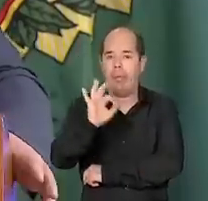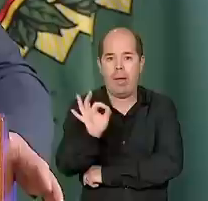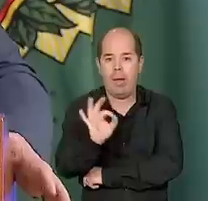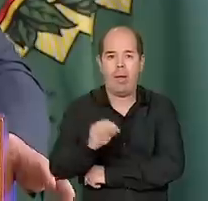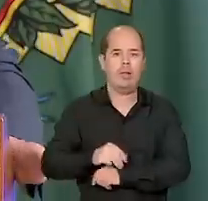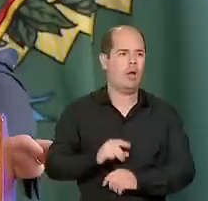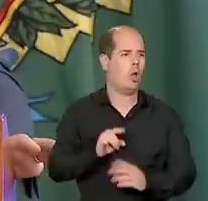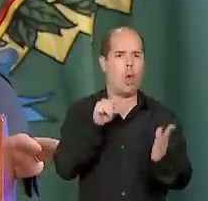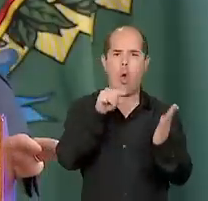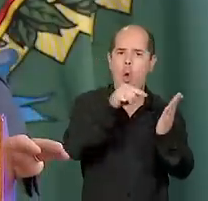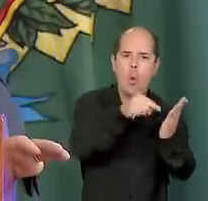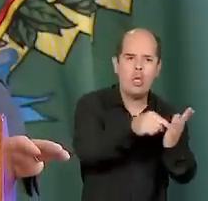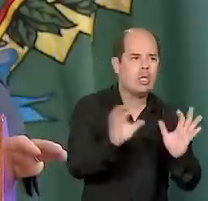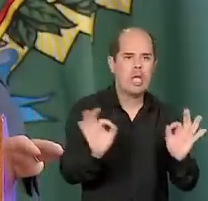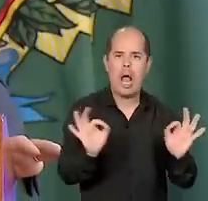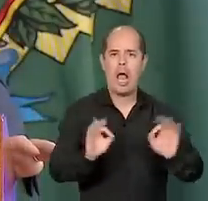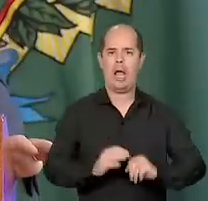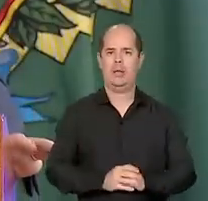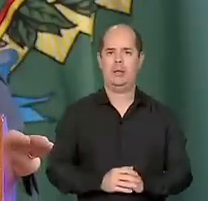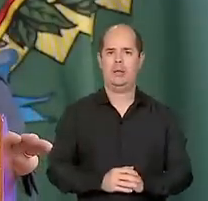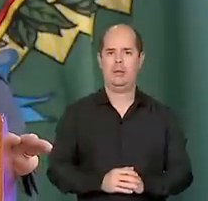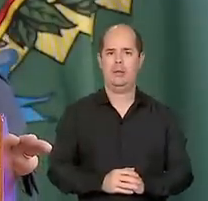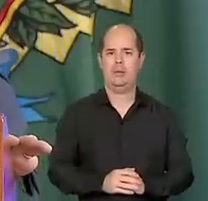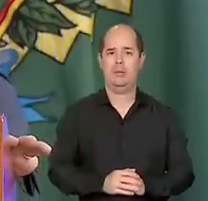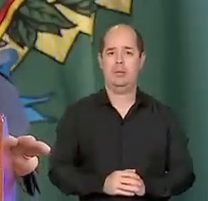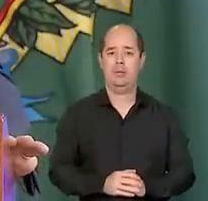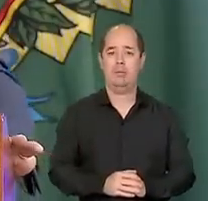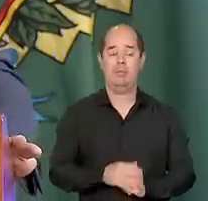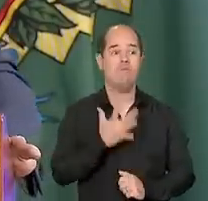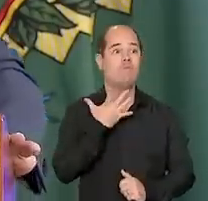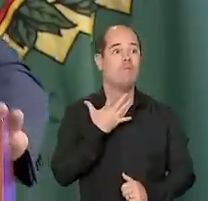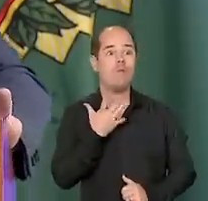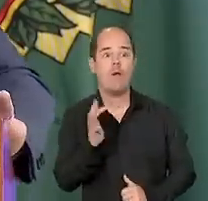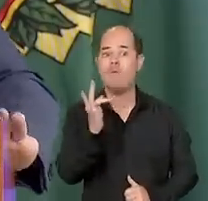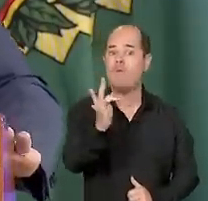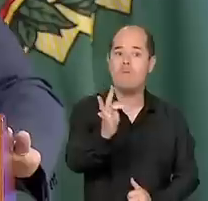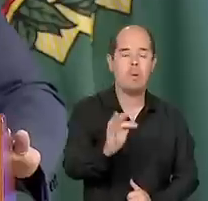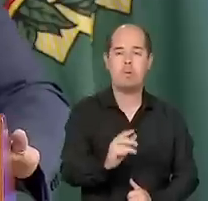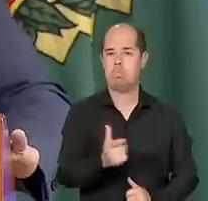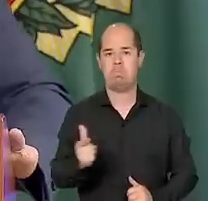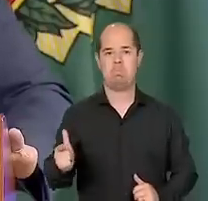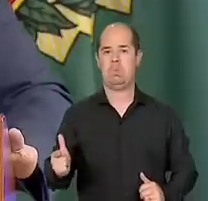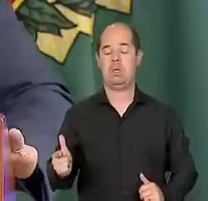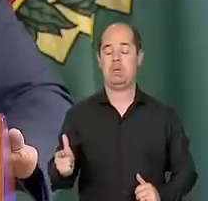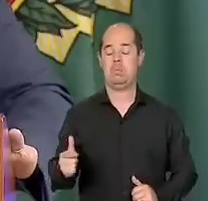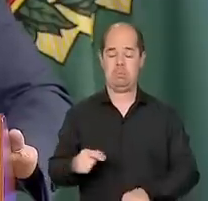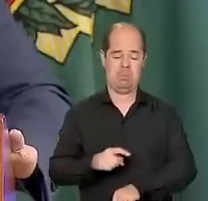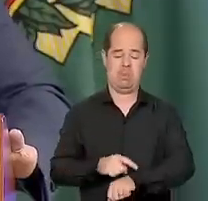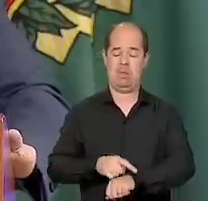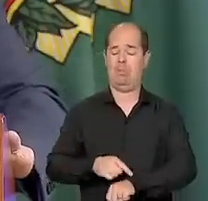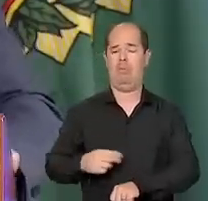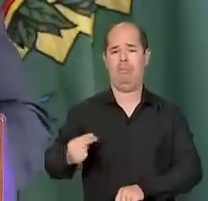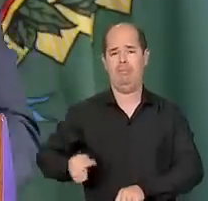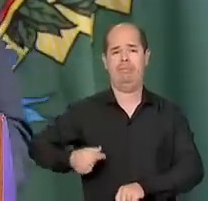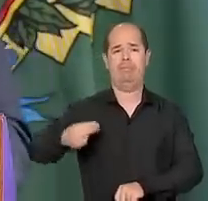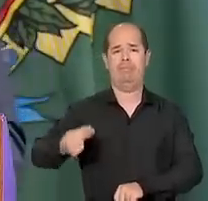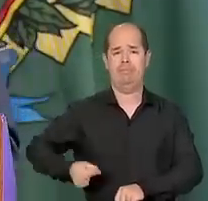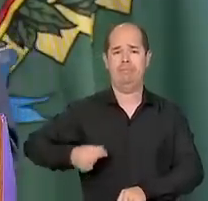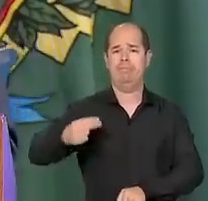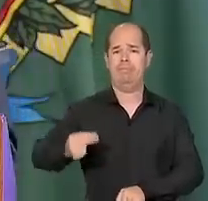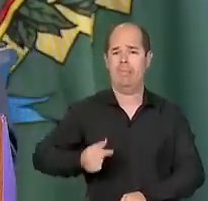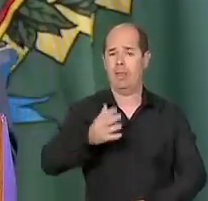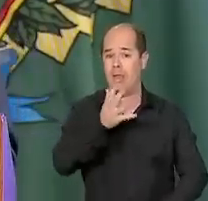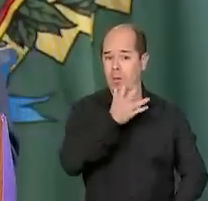o tempo passa para quem não tem uma causa. Quem vive da luta do dia a dia não